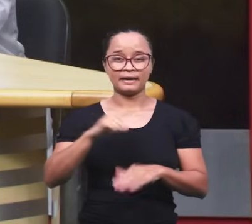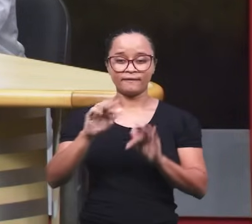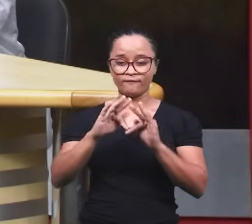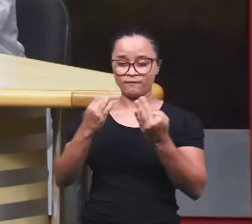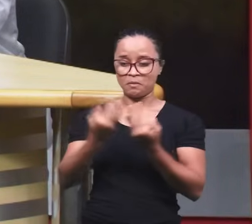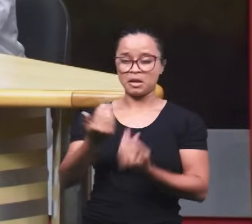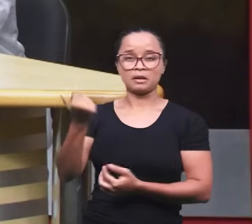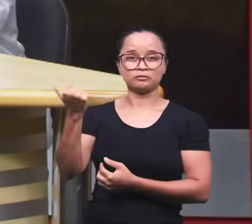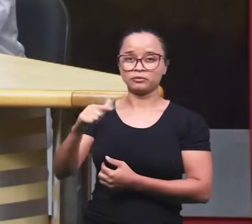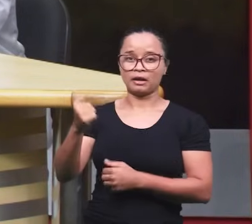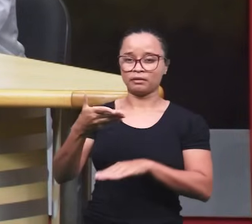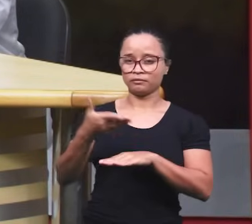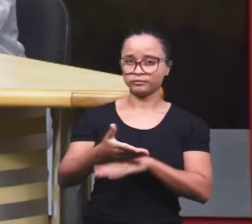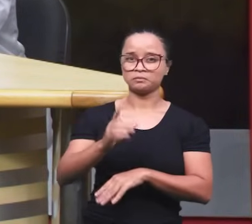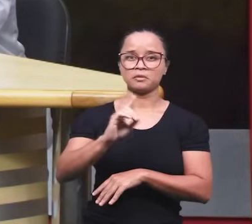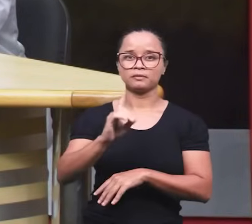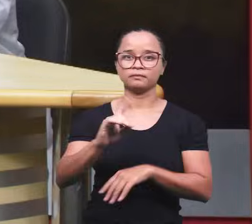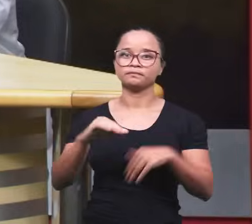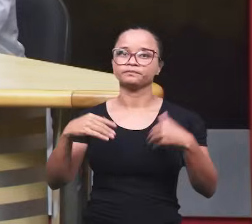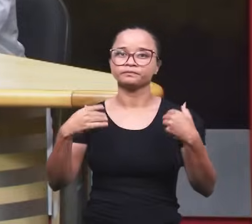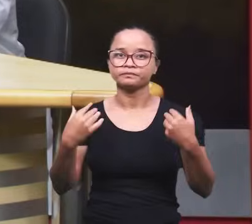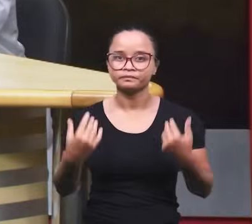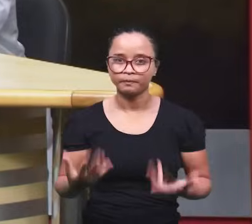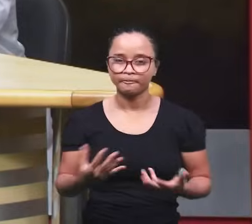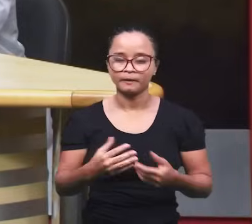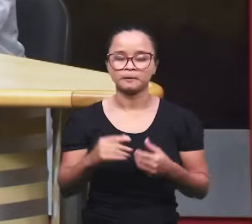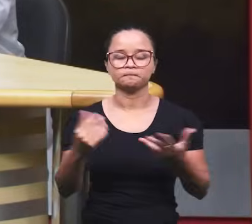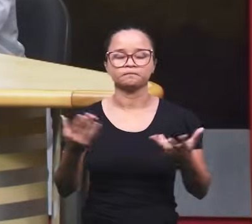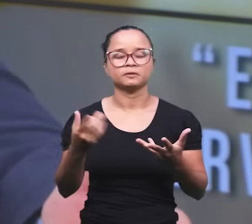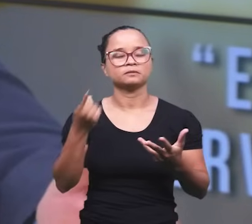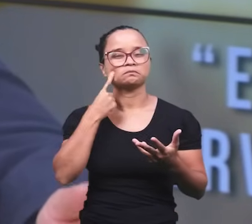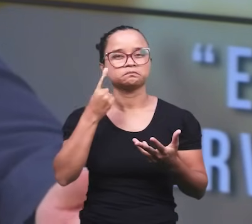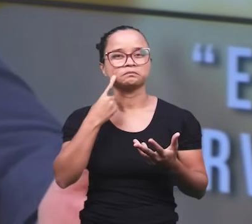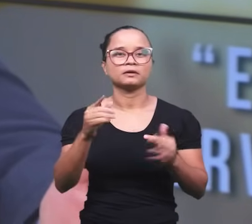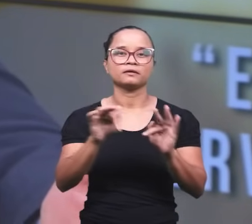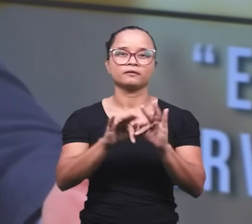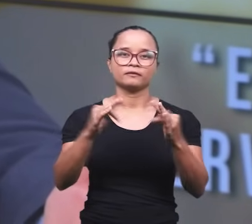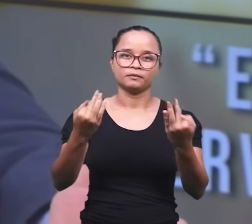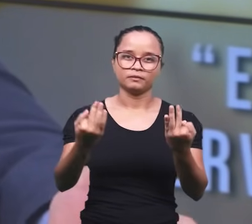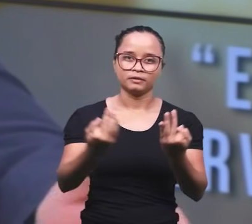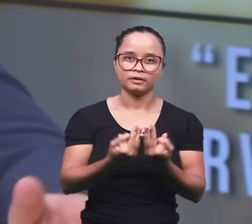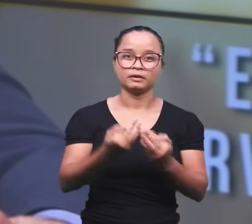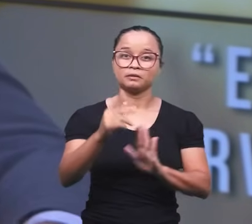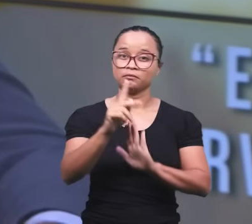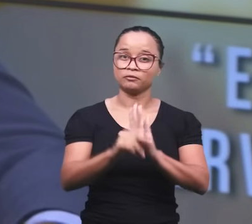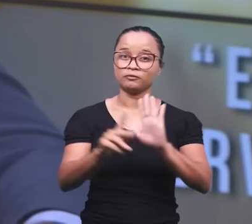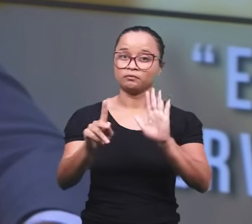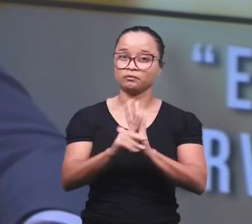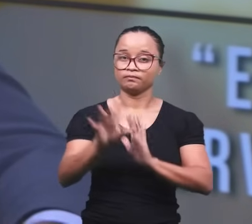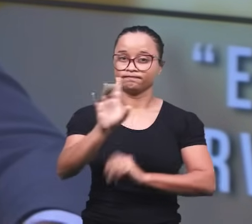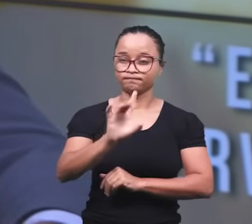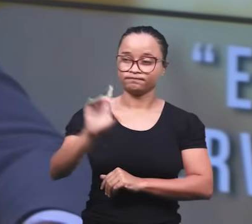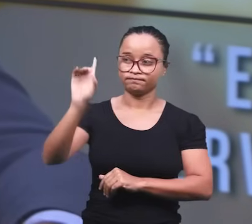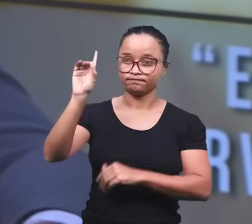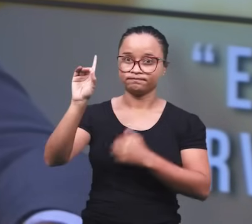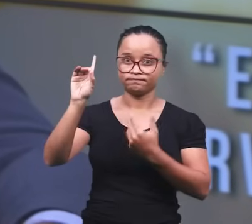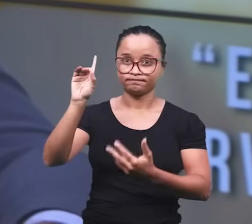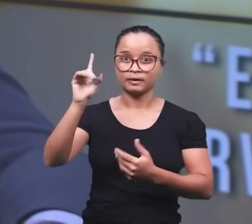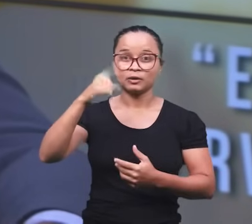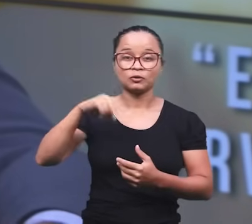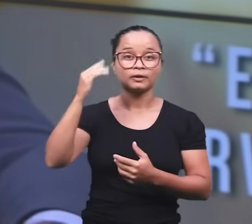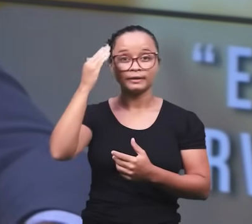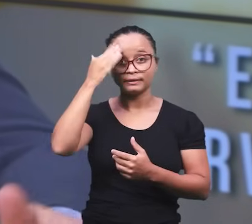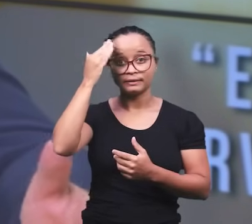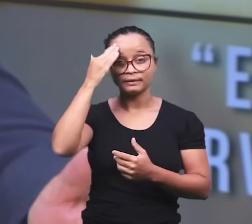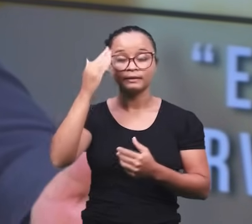estamos aqui esse programa voltado à família né família um projeto de Deus nós